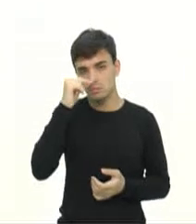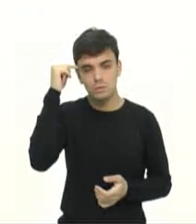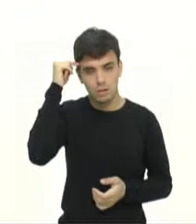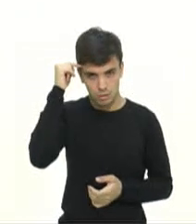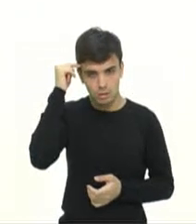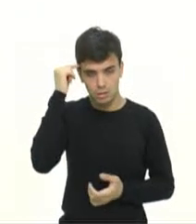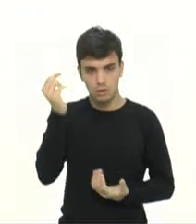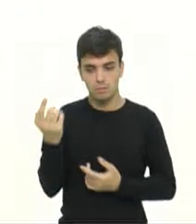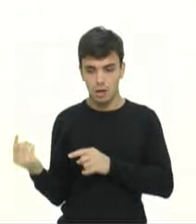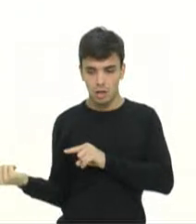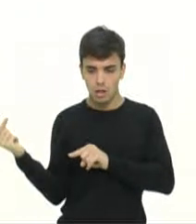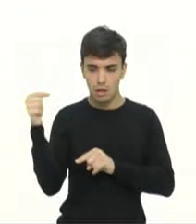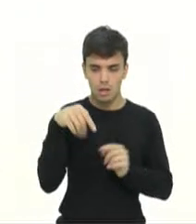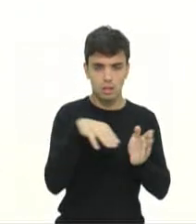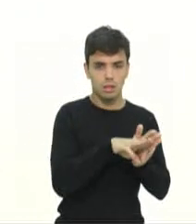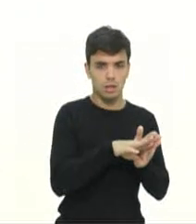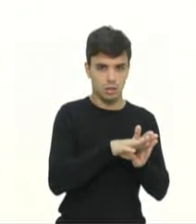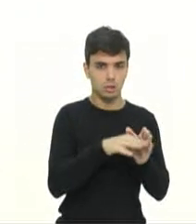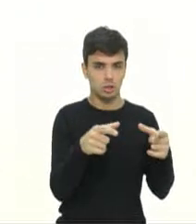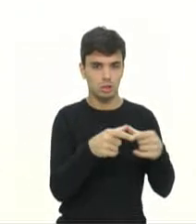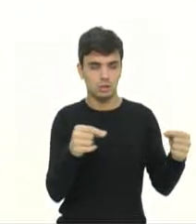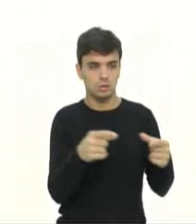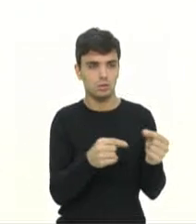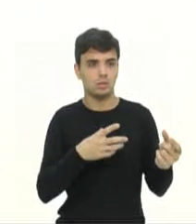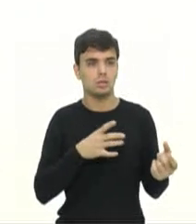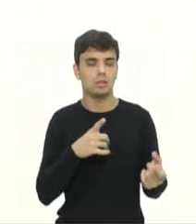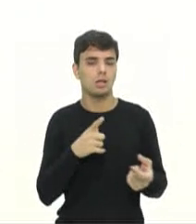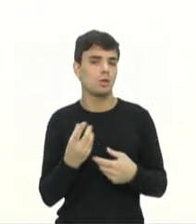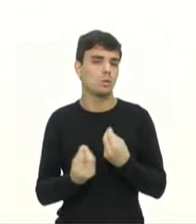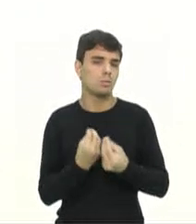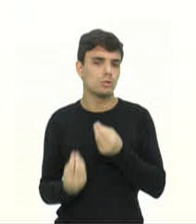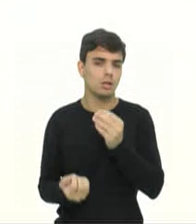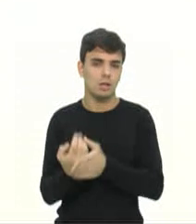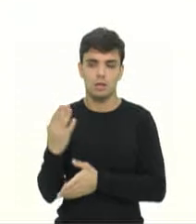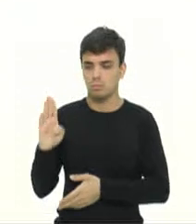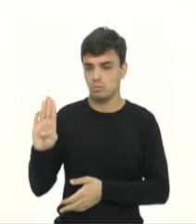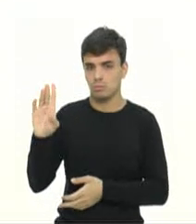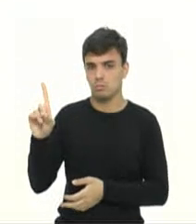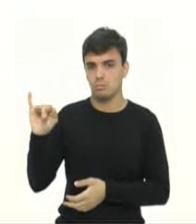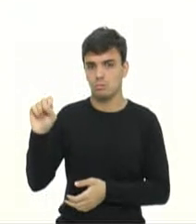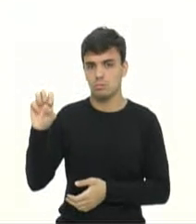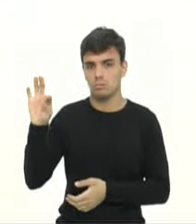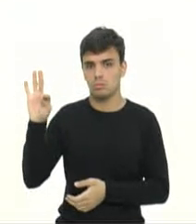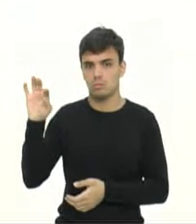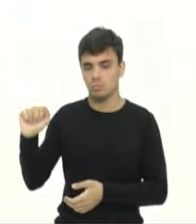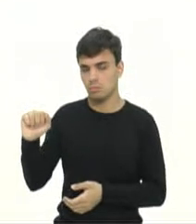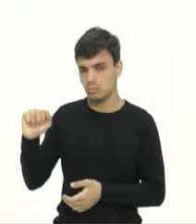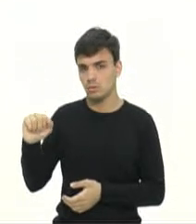querendo fundar um mosteiro budista. Além dos conceitos de contemplação